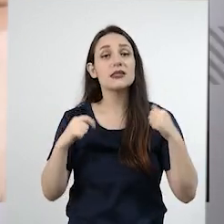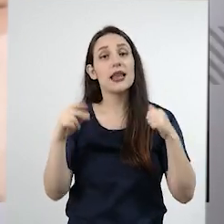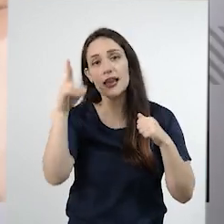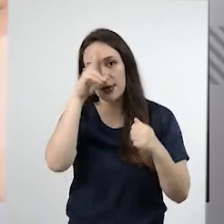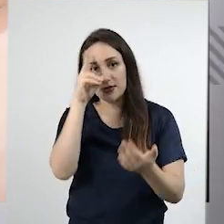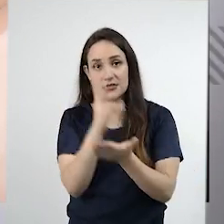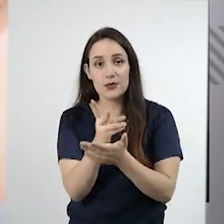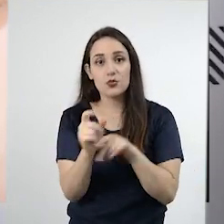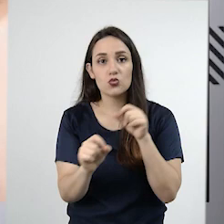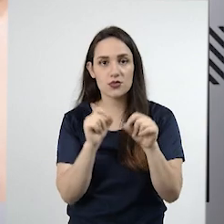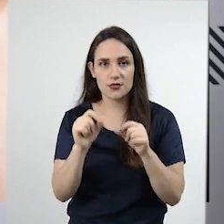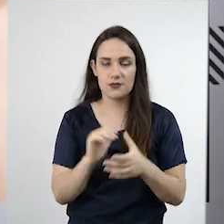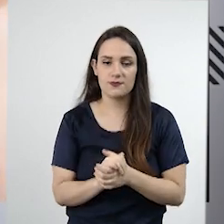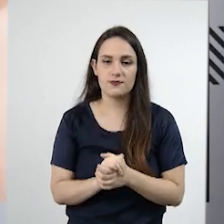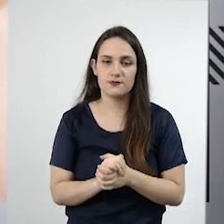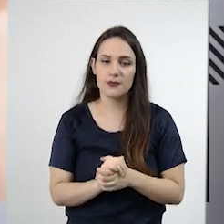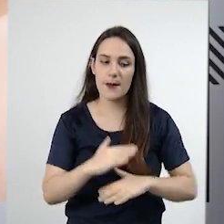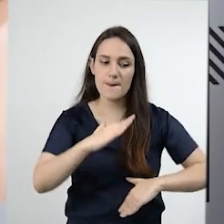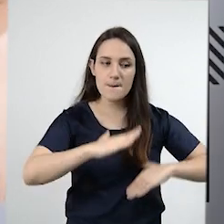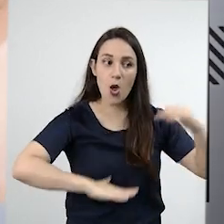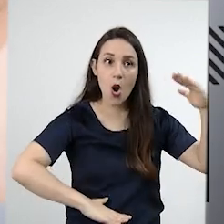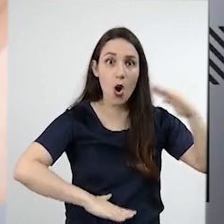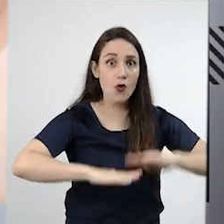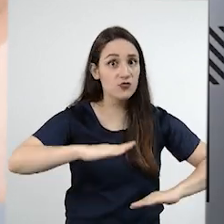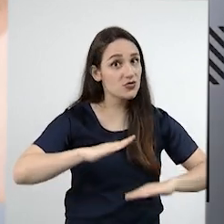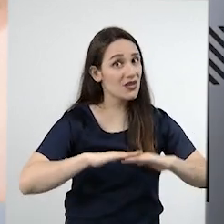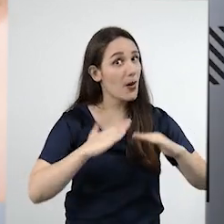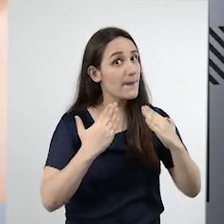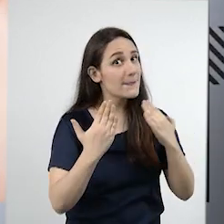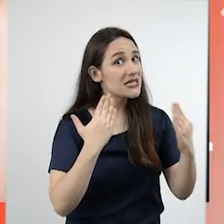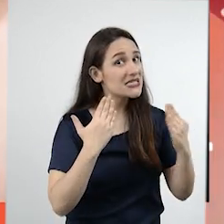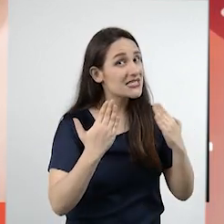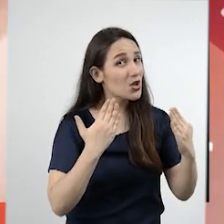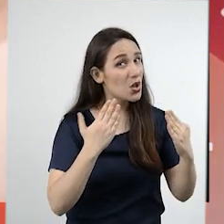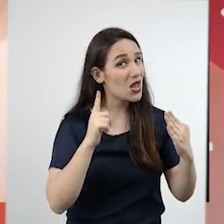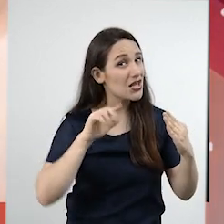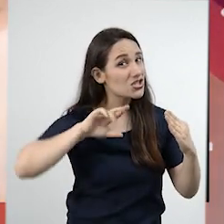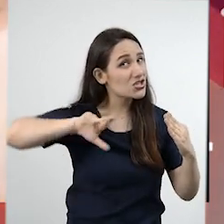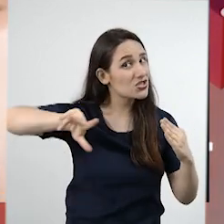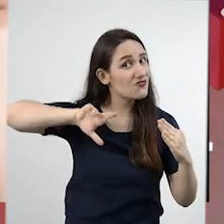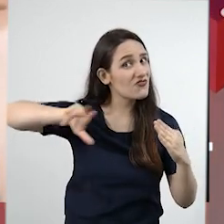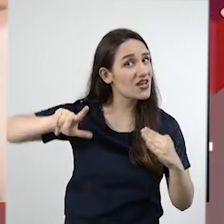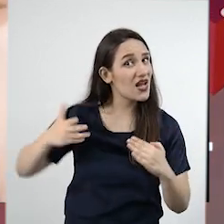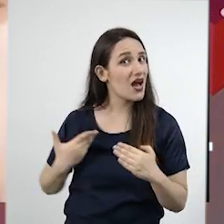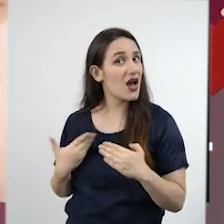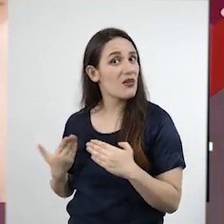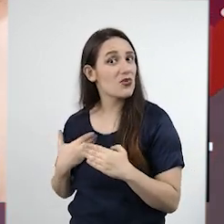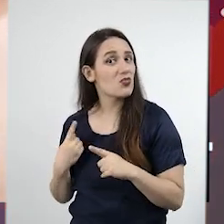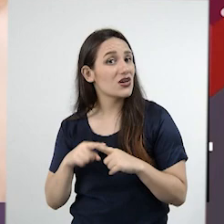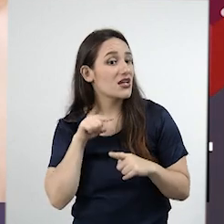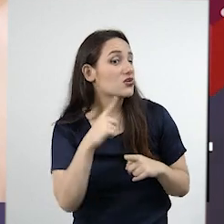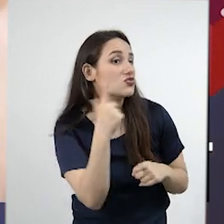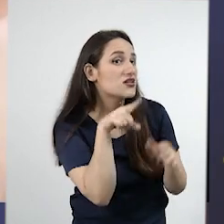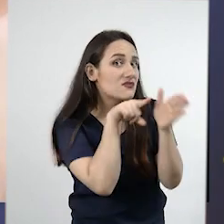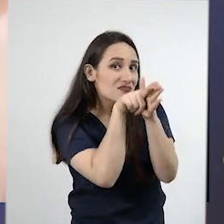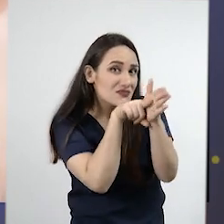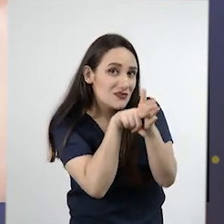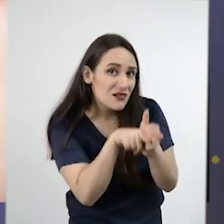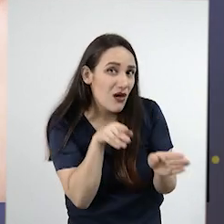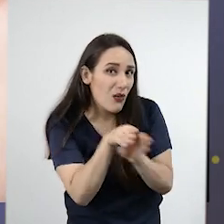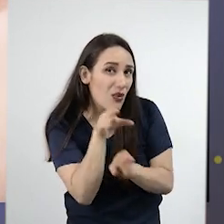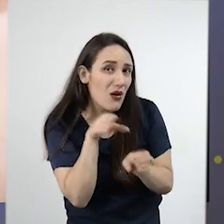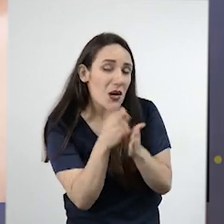nada substitui, né, um auxílio ou um diagnóstico ou uma orientação de um profissional